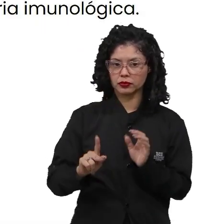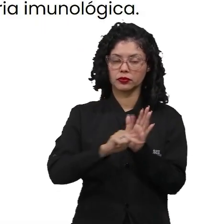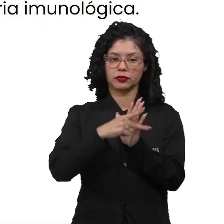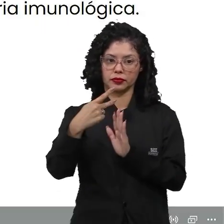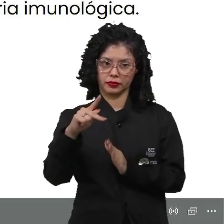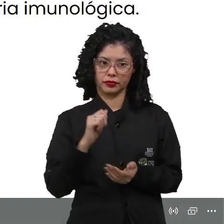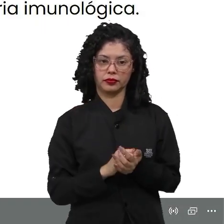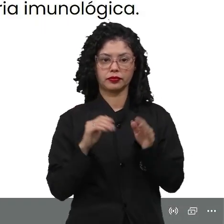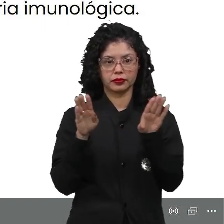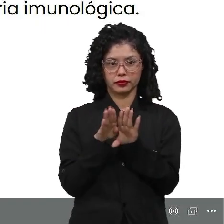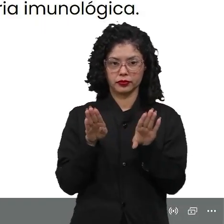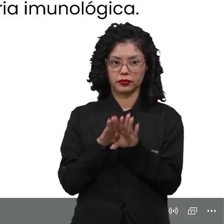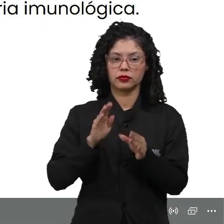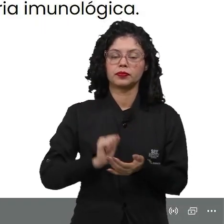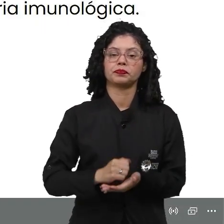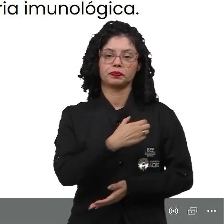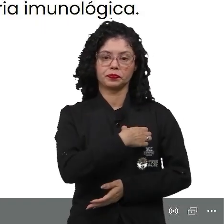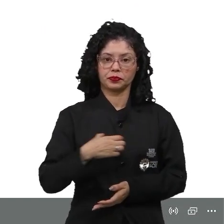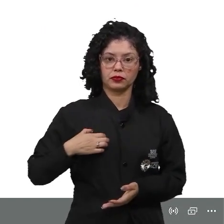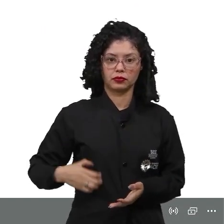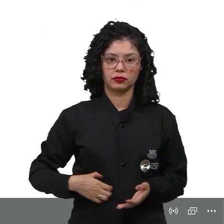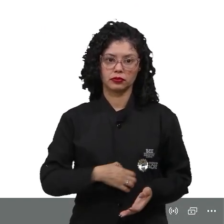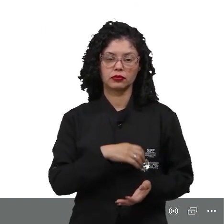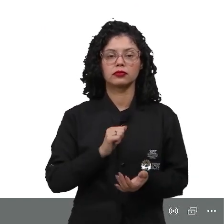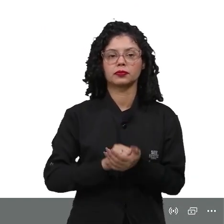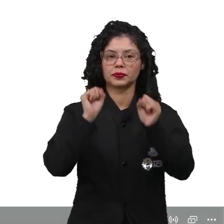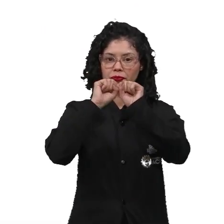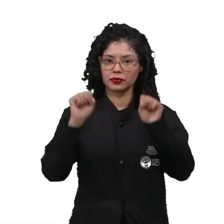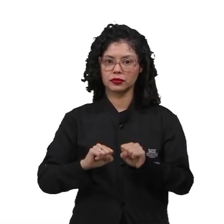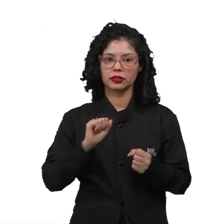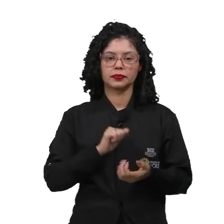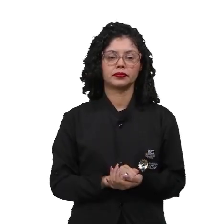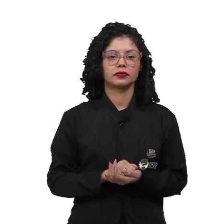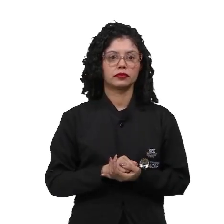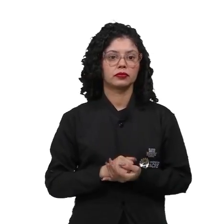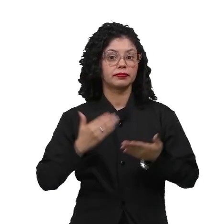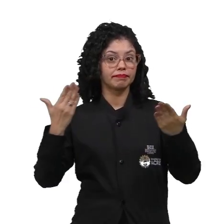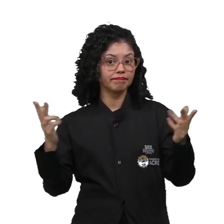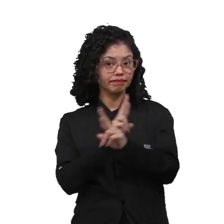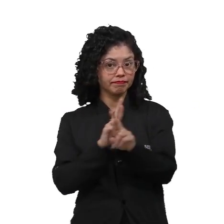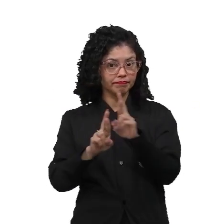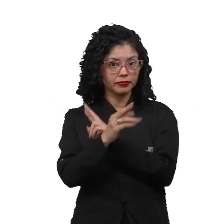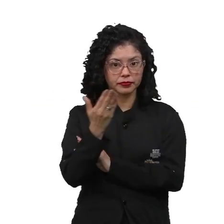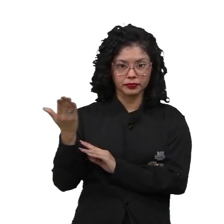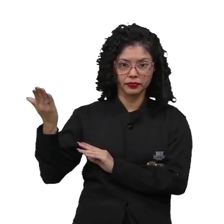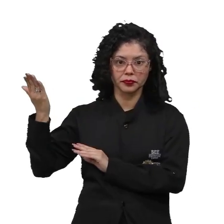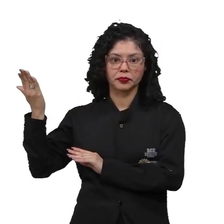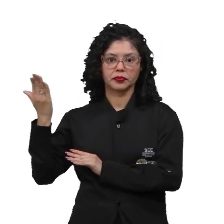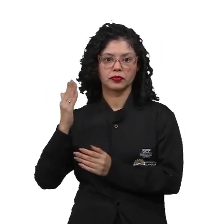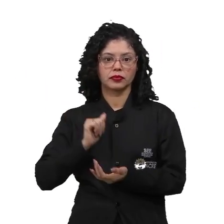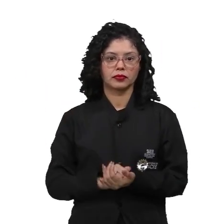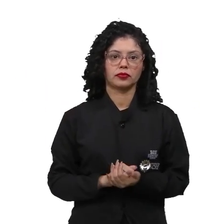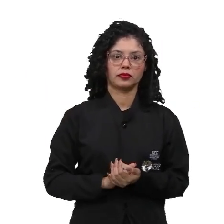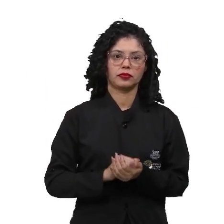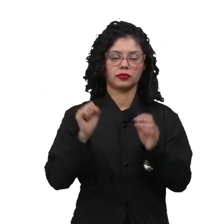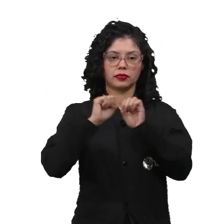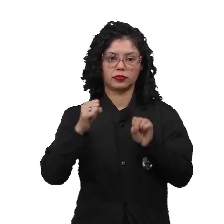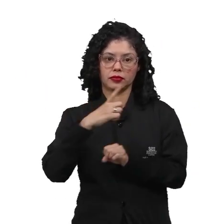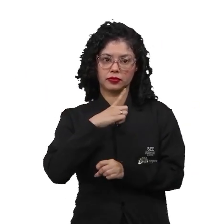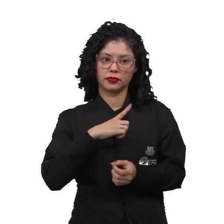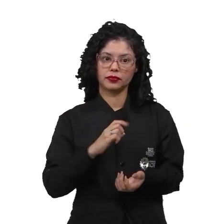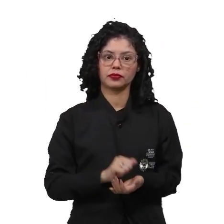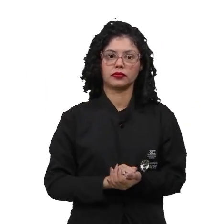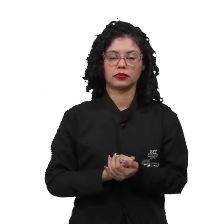delas, e também os órgãos do sistema imunológico. Né? Em relação aos órgãos ali do sistema imune, a gente tem